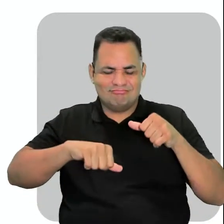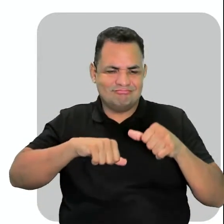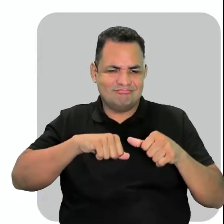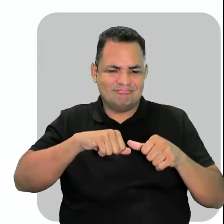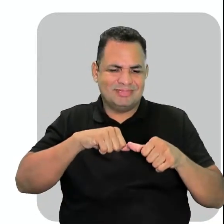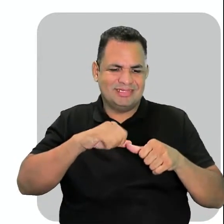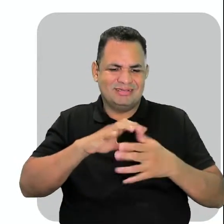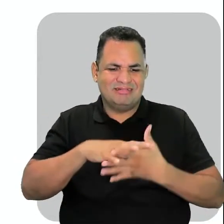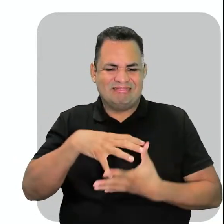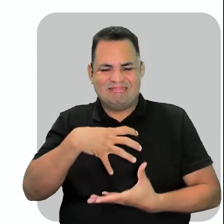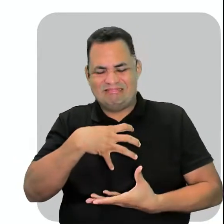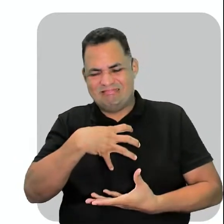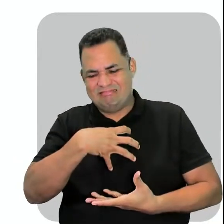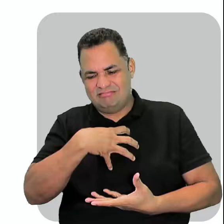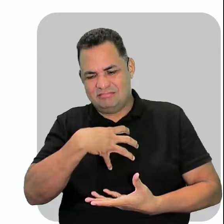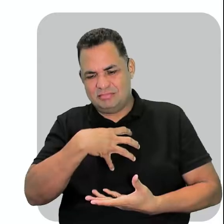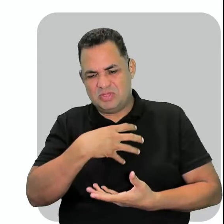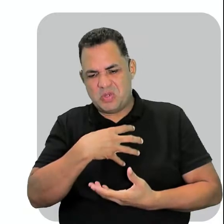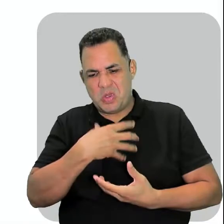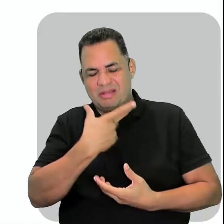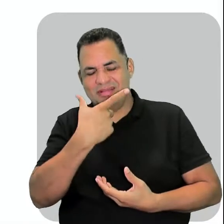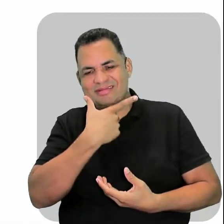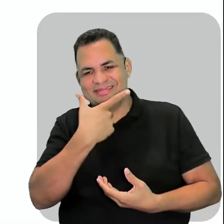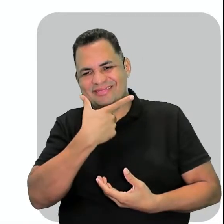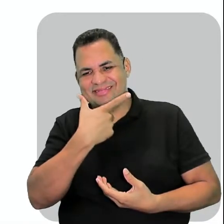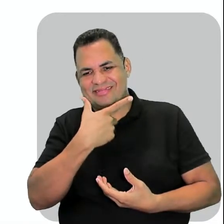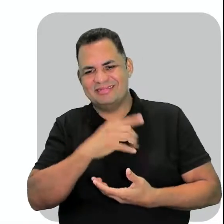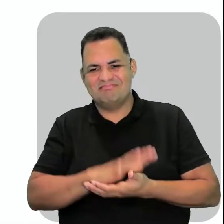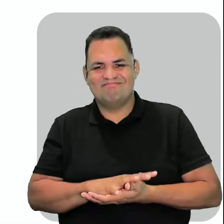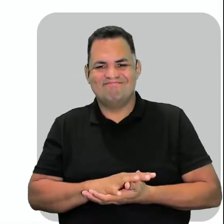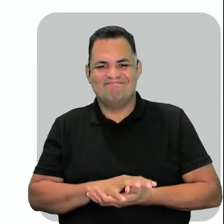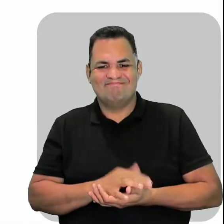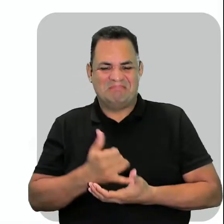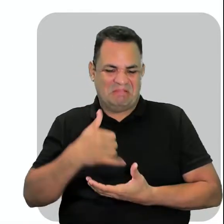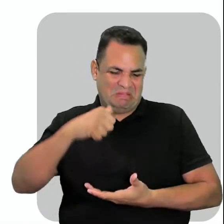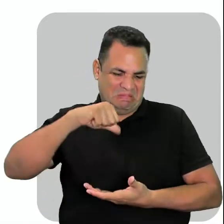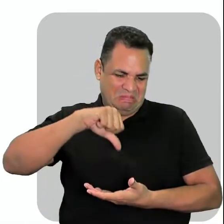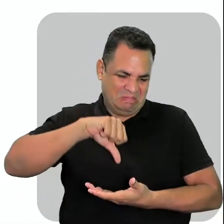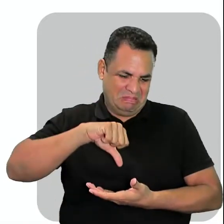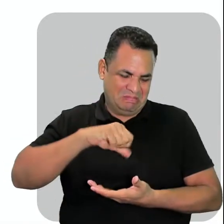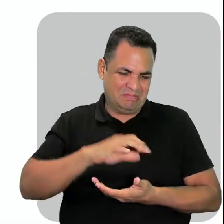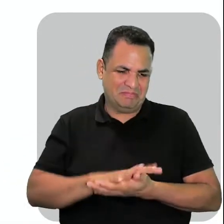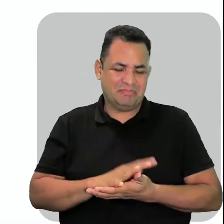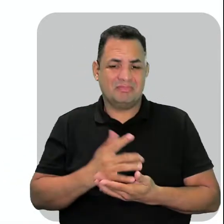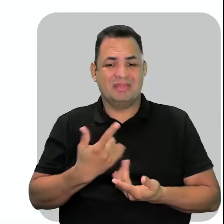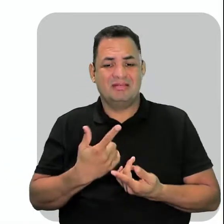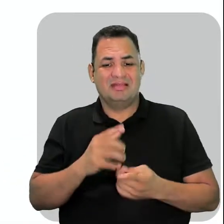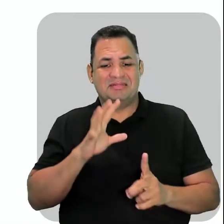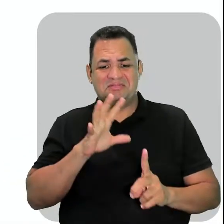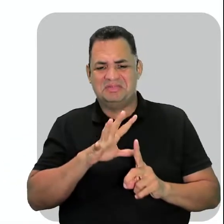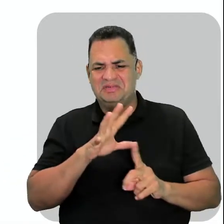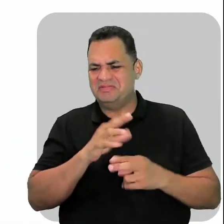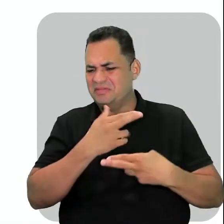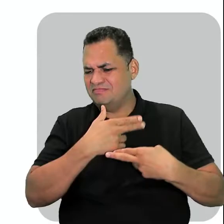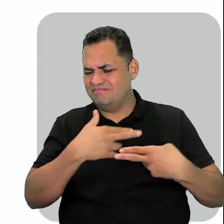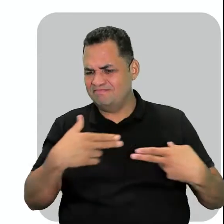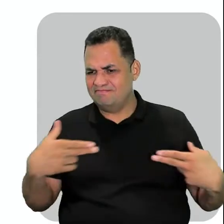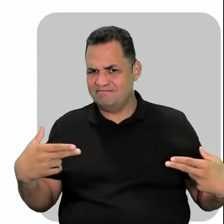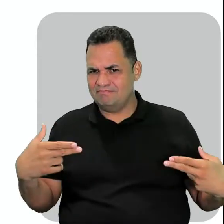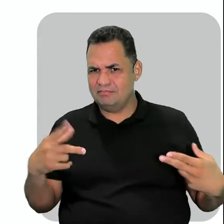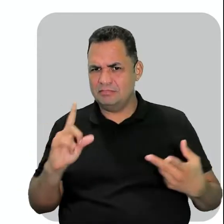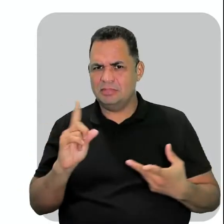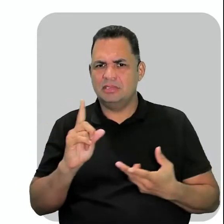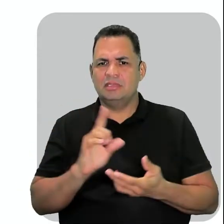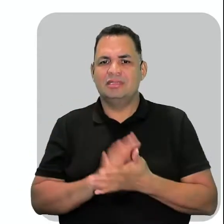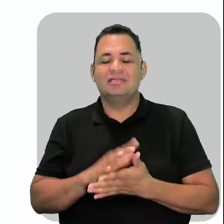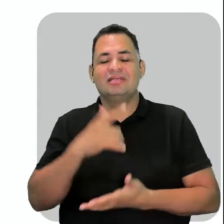humor, né? Ela vai ter uma sensação de mal-estar. E mal-estar, gente, ela influencia em muitas coisas. Não é só de